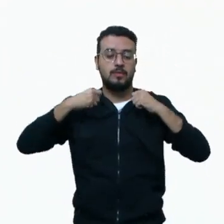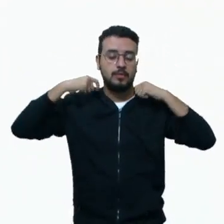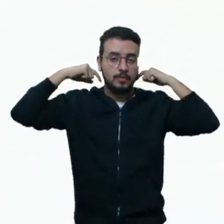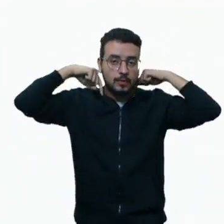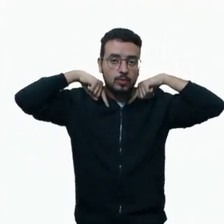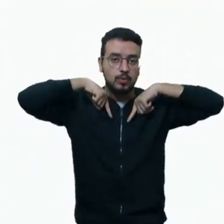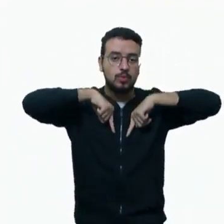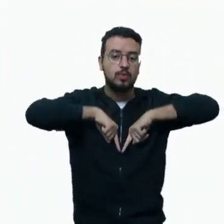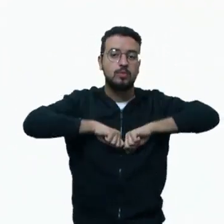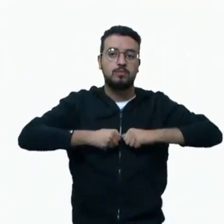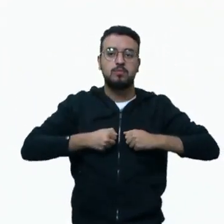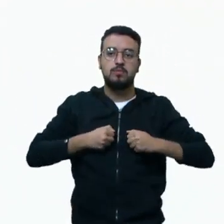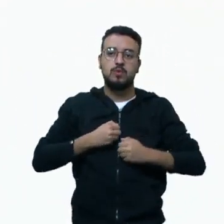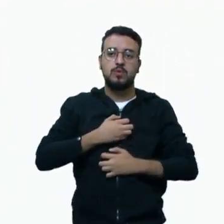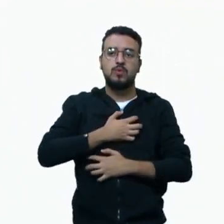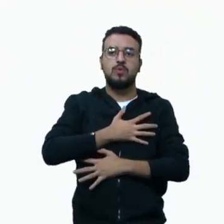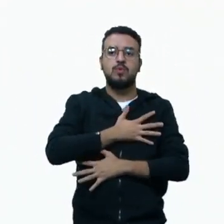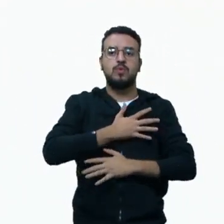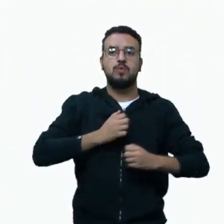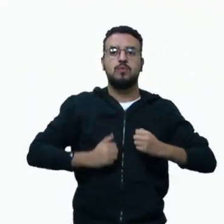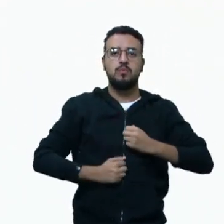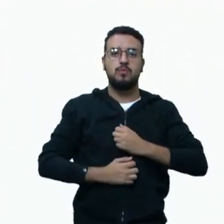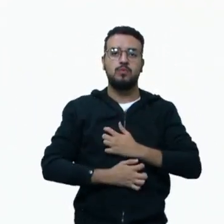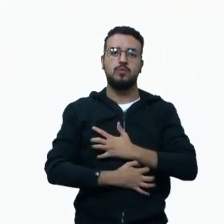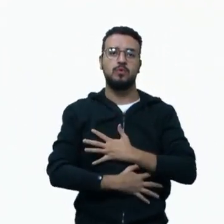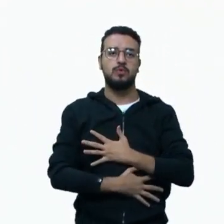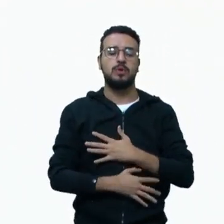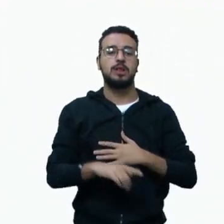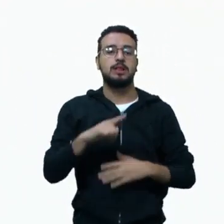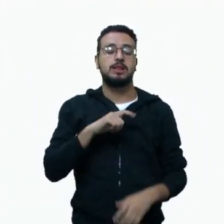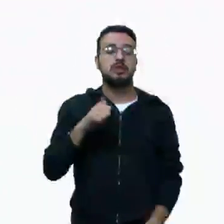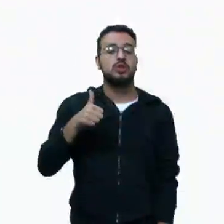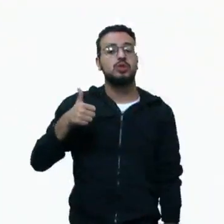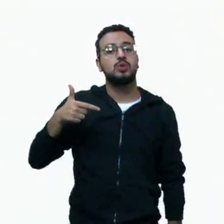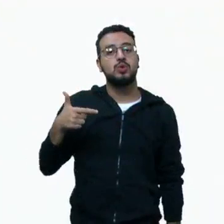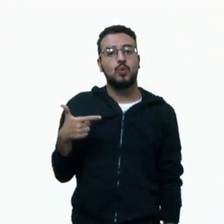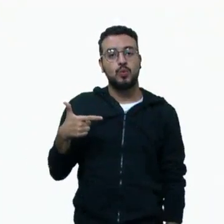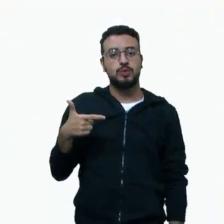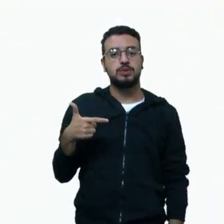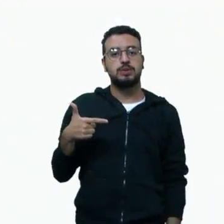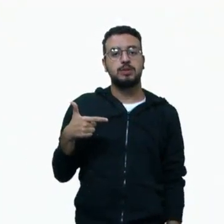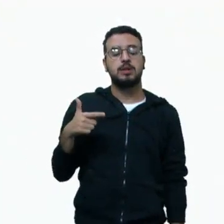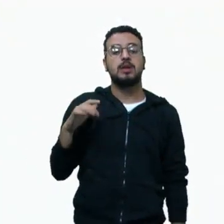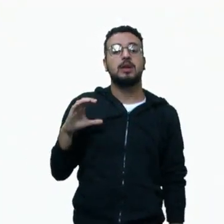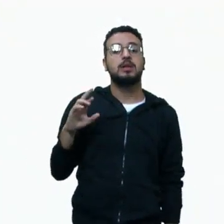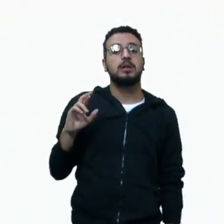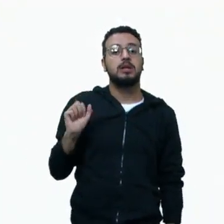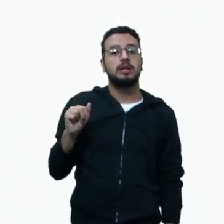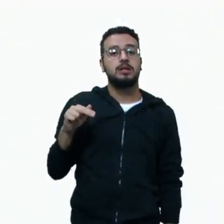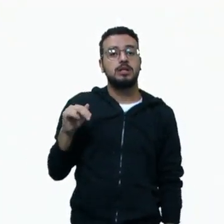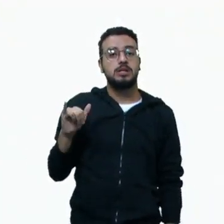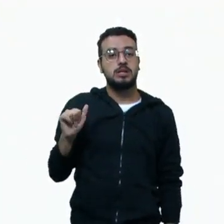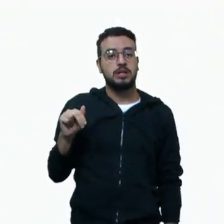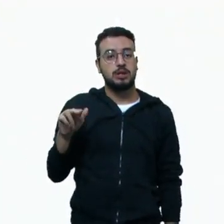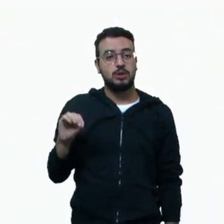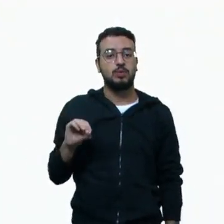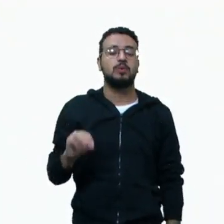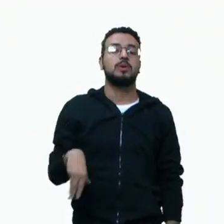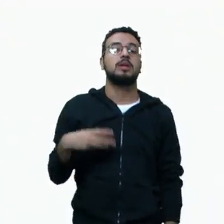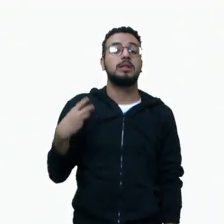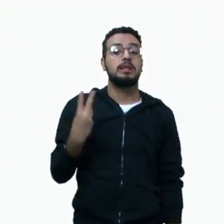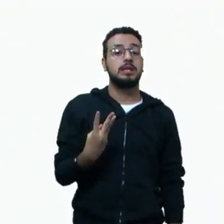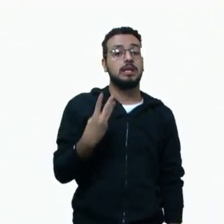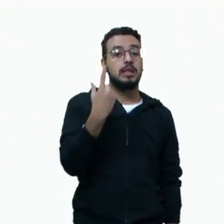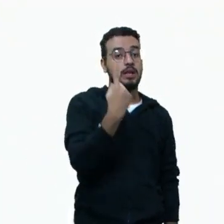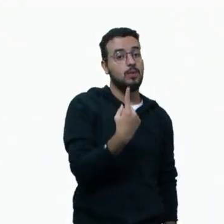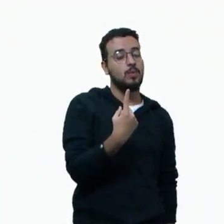tenho 12 pares de nervos cranianos e 31 pares de nervos periféricos.